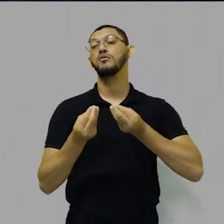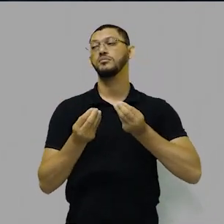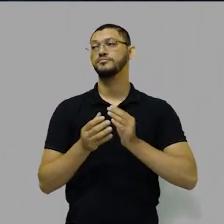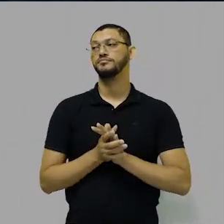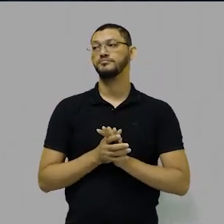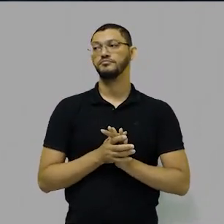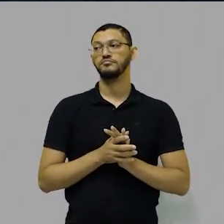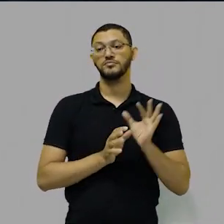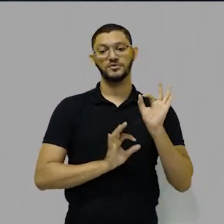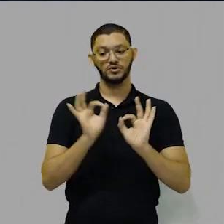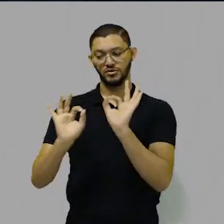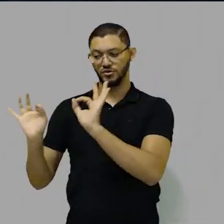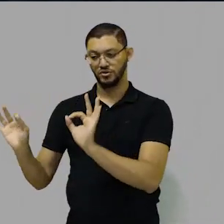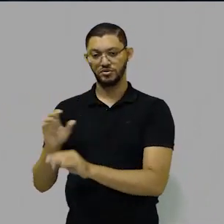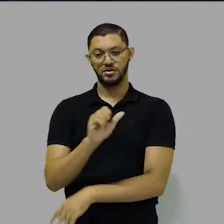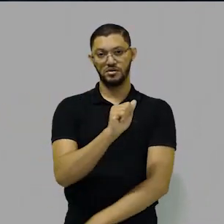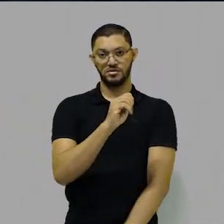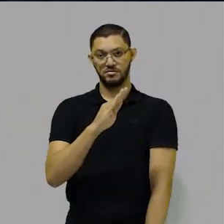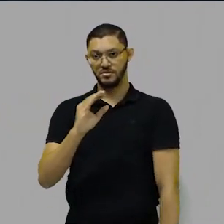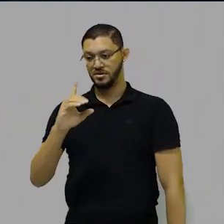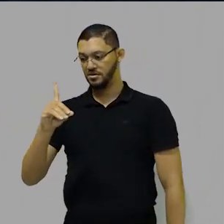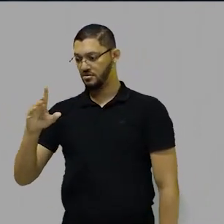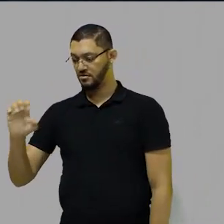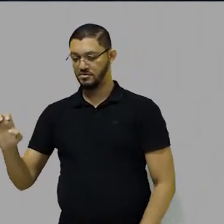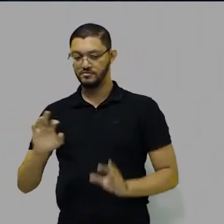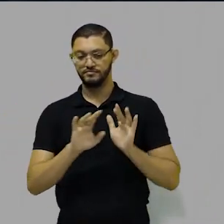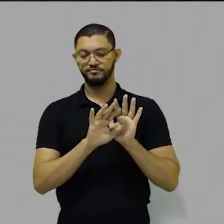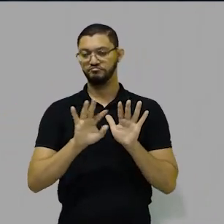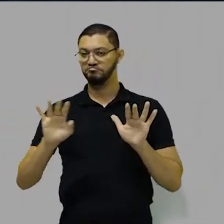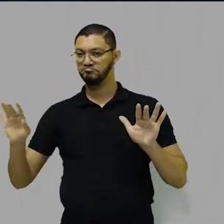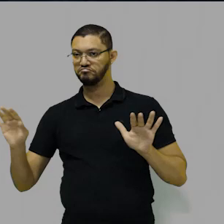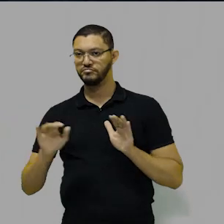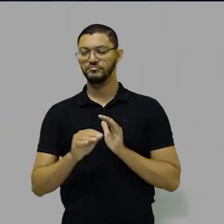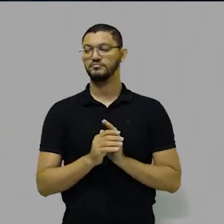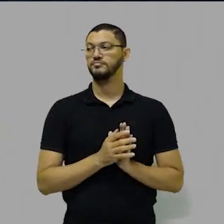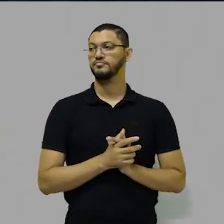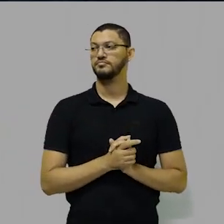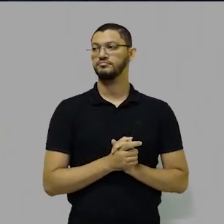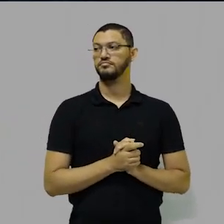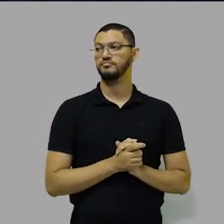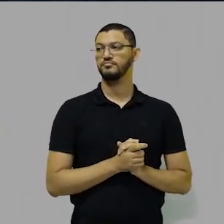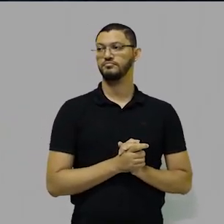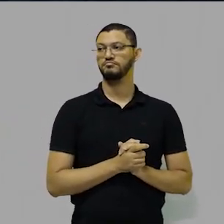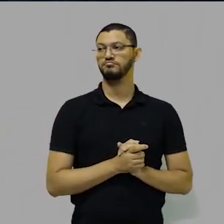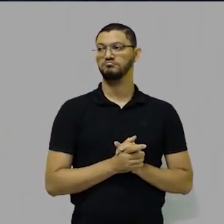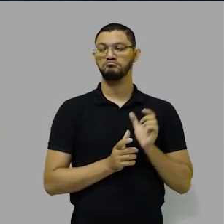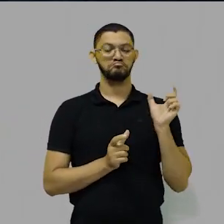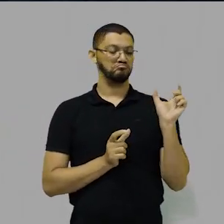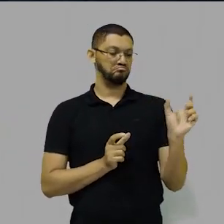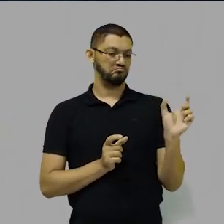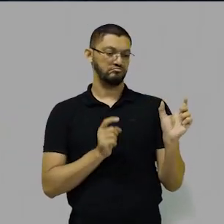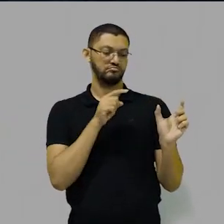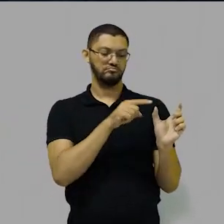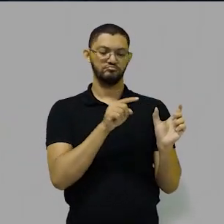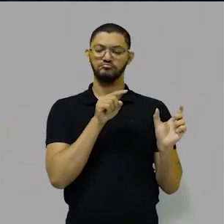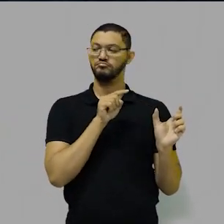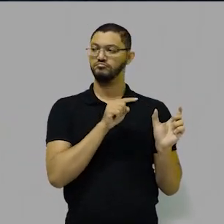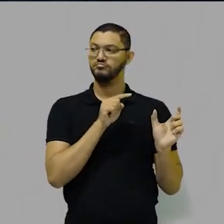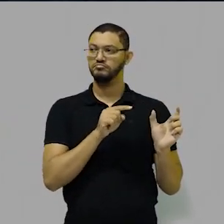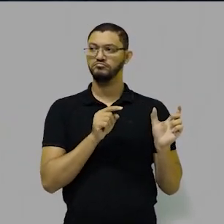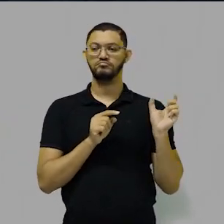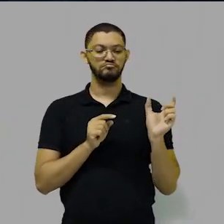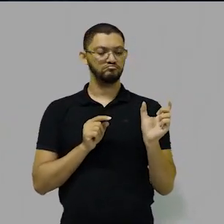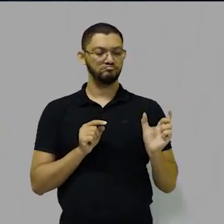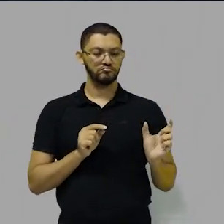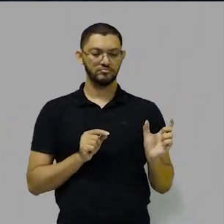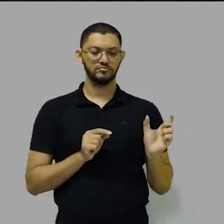é colocá-los na ordem alfabética. Então, eu destaco, coloco o nomezinho do lado, né? Fiz a marcação, coloco o